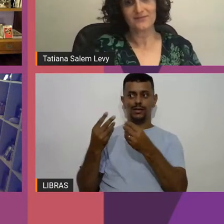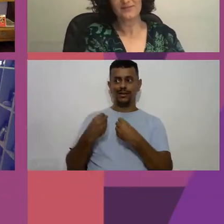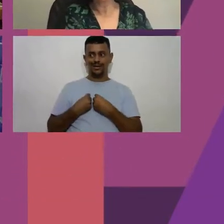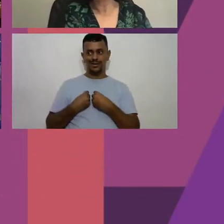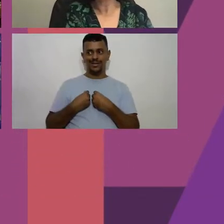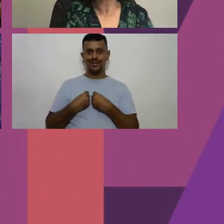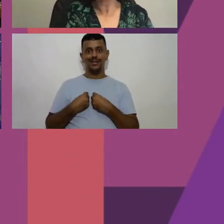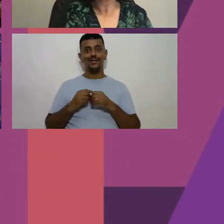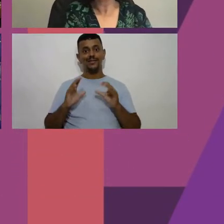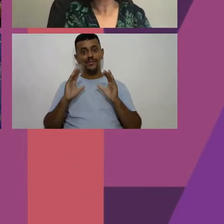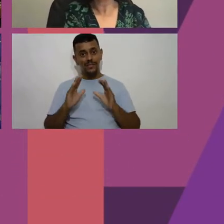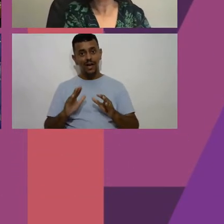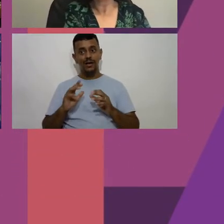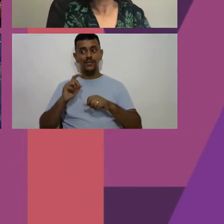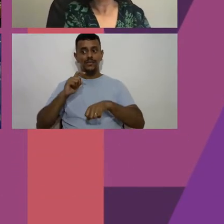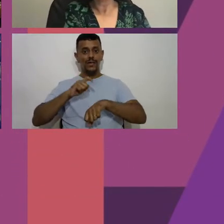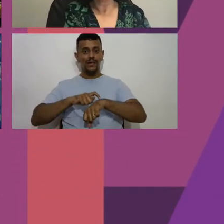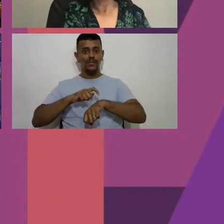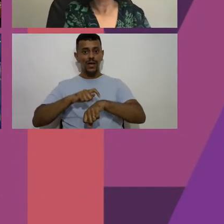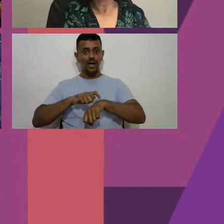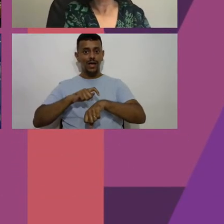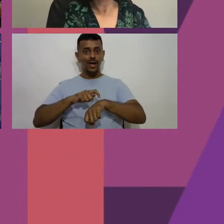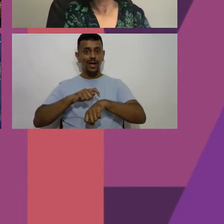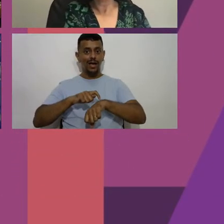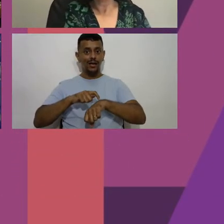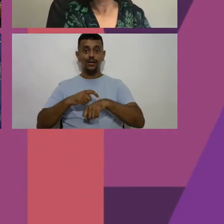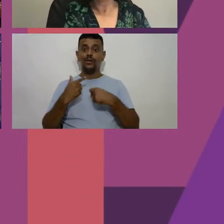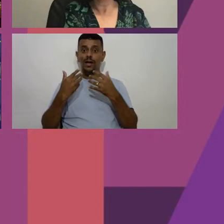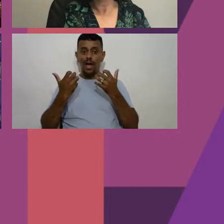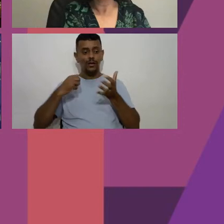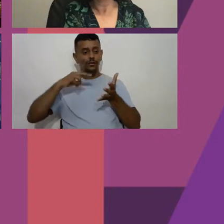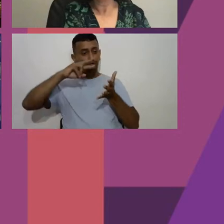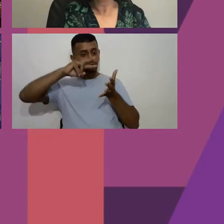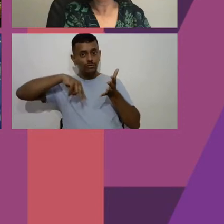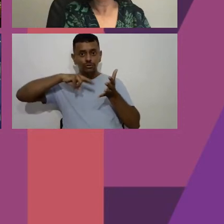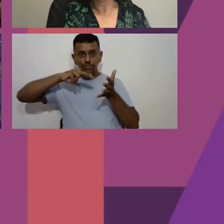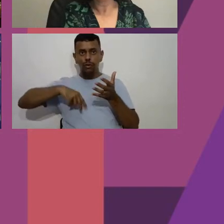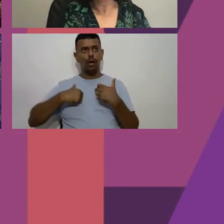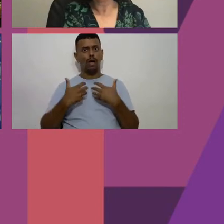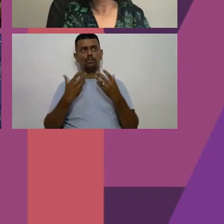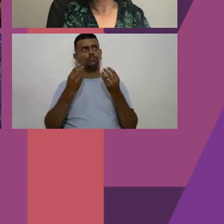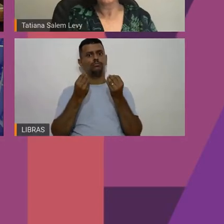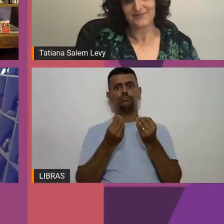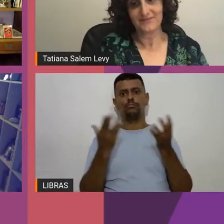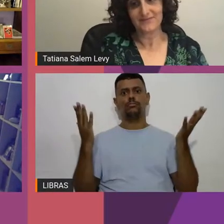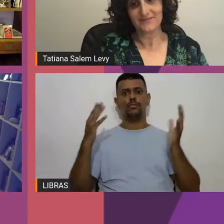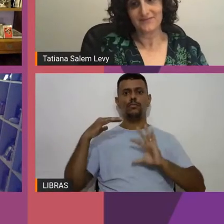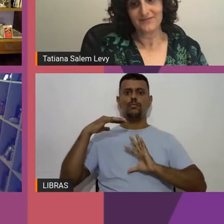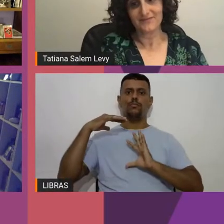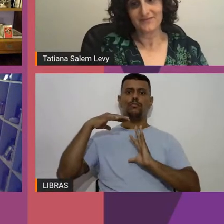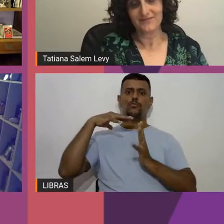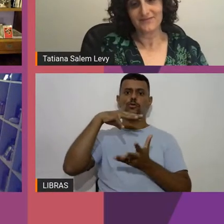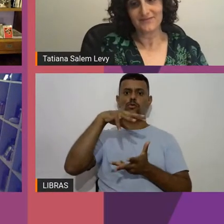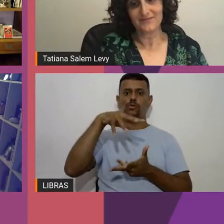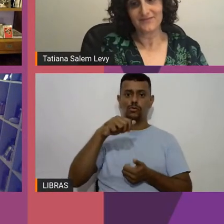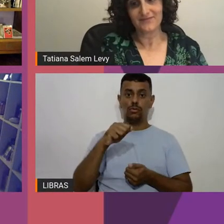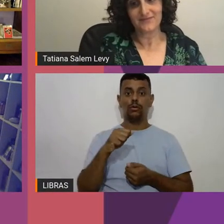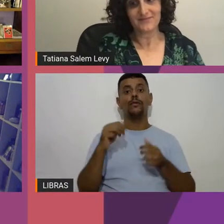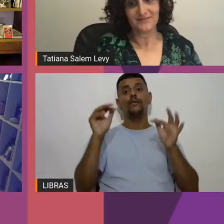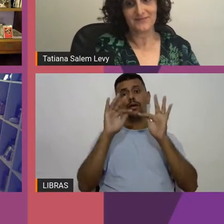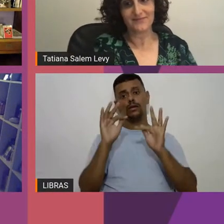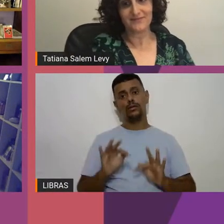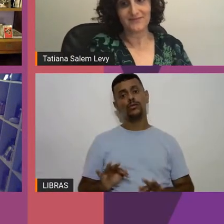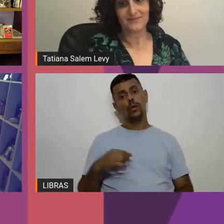naquele momento quando eu receber eu falei tudo que eu quero é jogar esse bom então tô muito feliz que consegui fazer